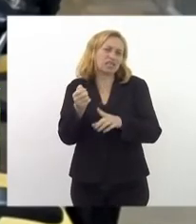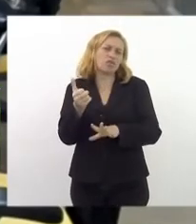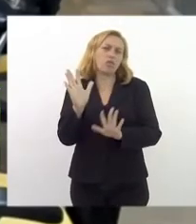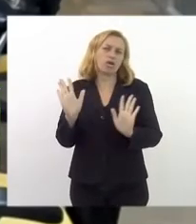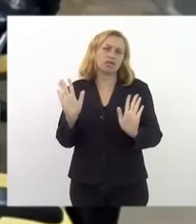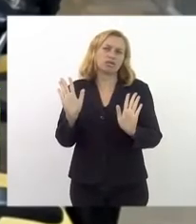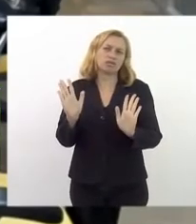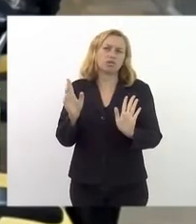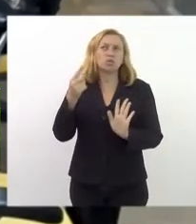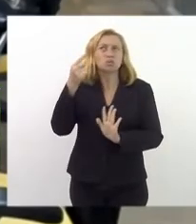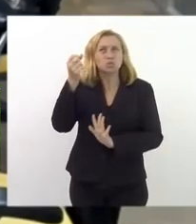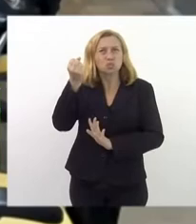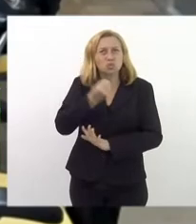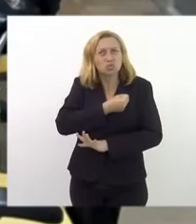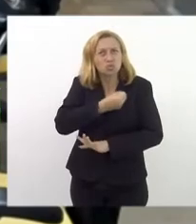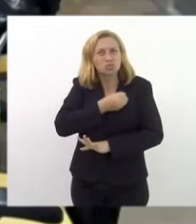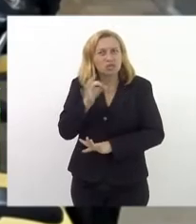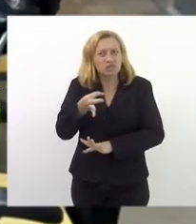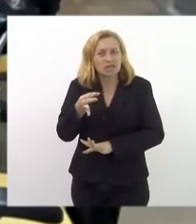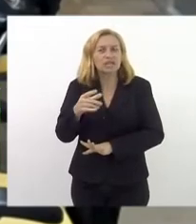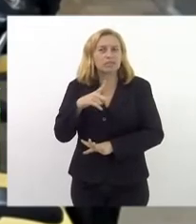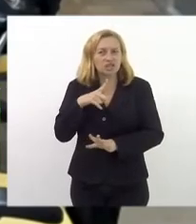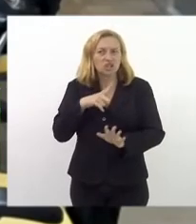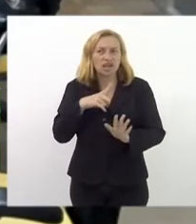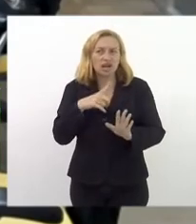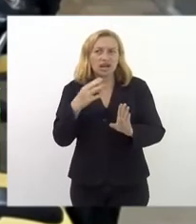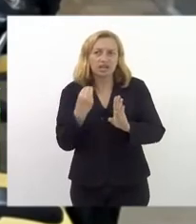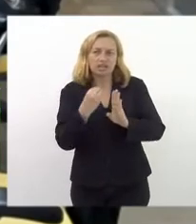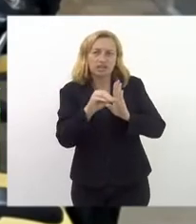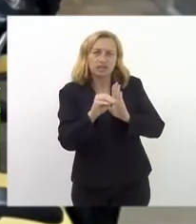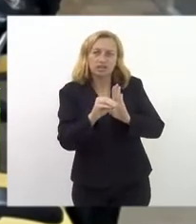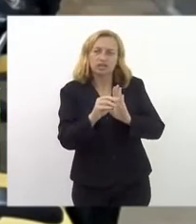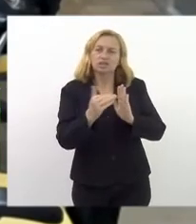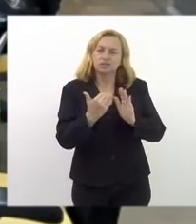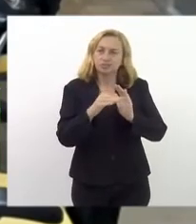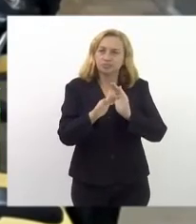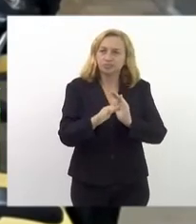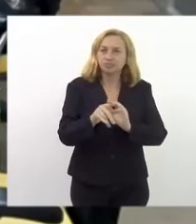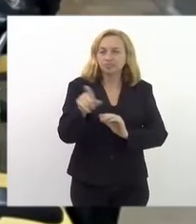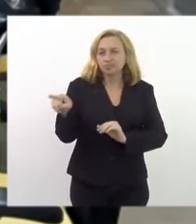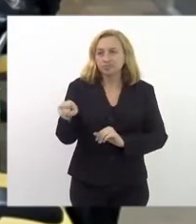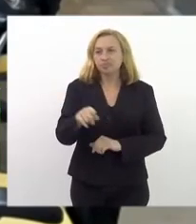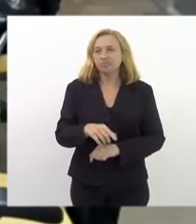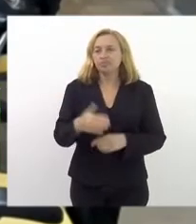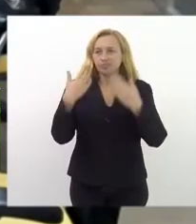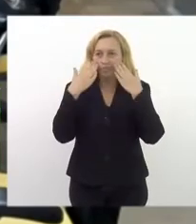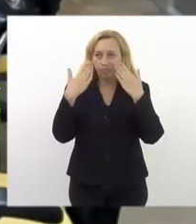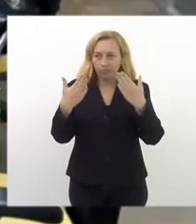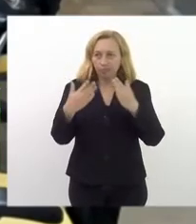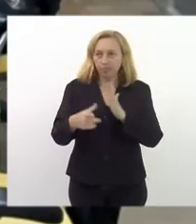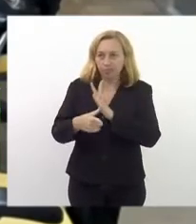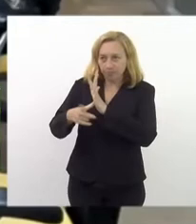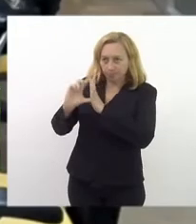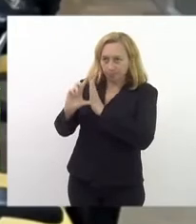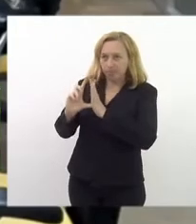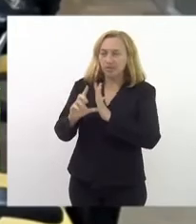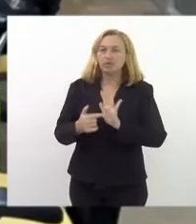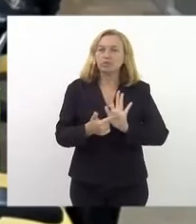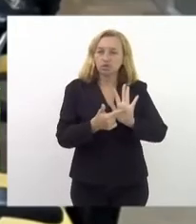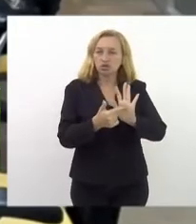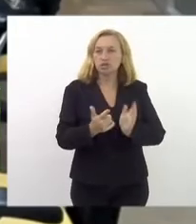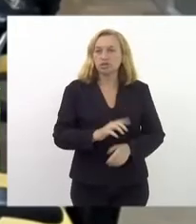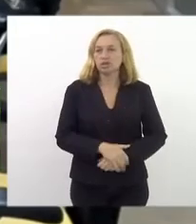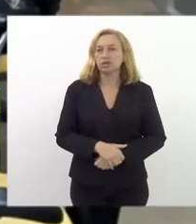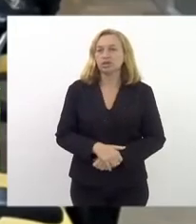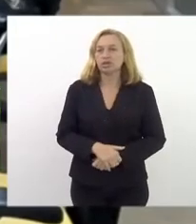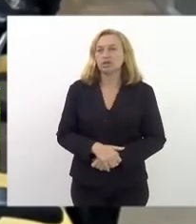o número de cabeça, mas está no nosso diagnóstico fiscal que nós encaminhamos quando nós fizemos aquela apresentação, a gente demonstra isso. Então,